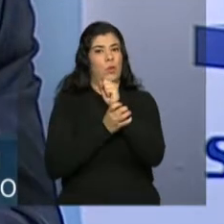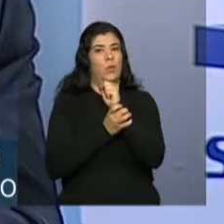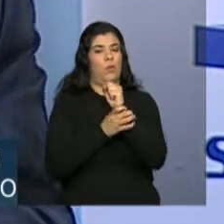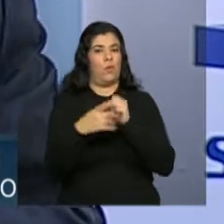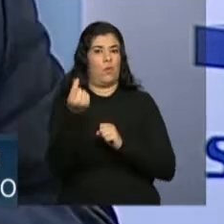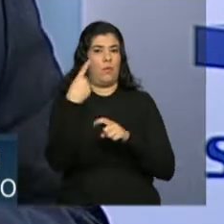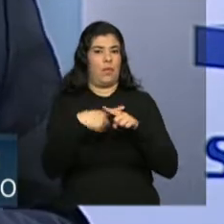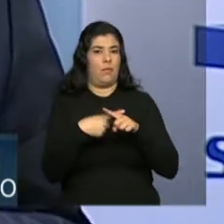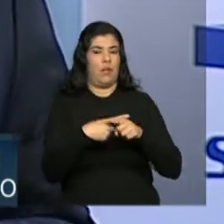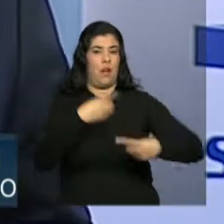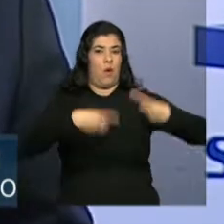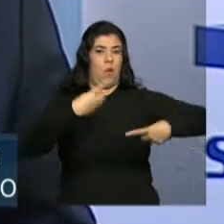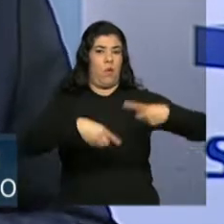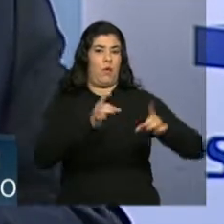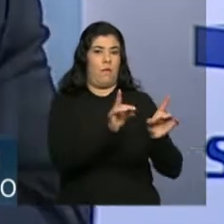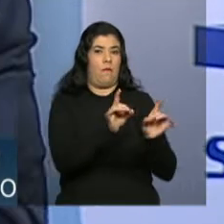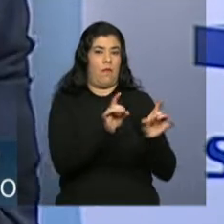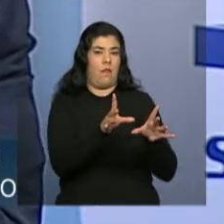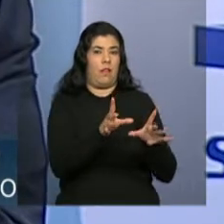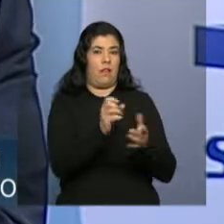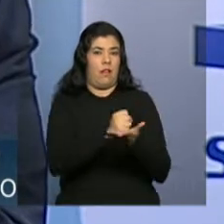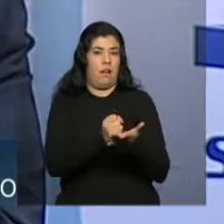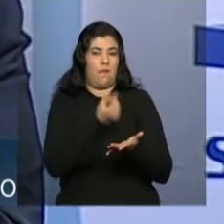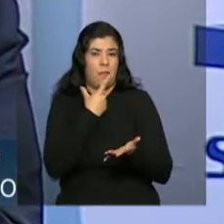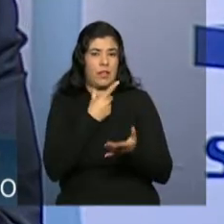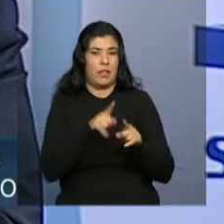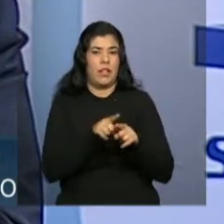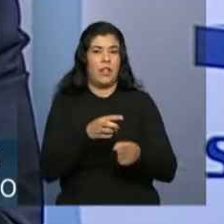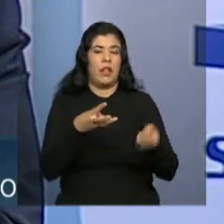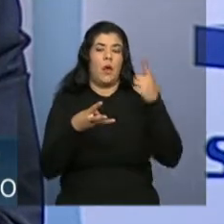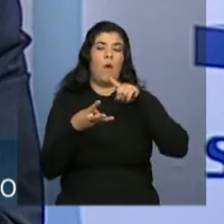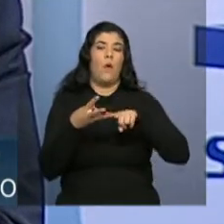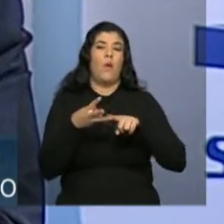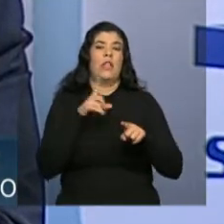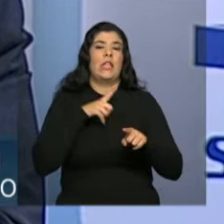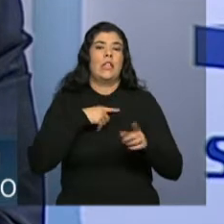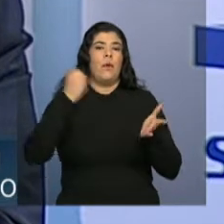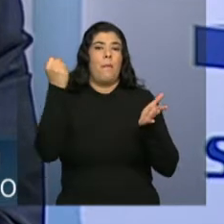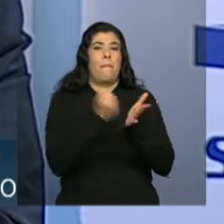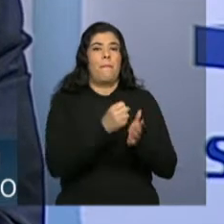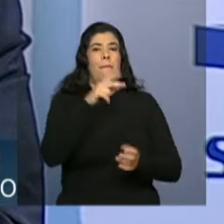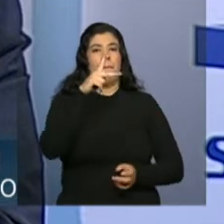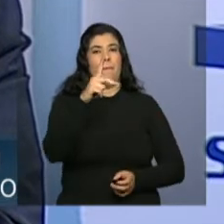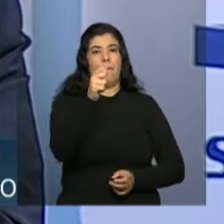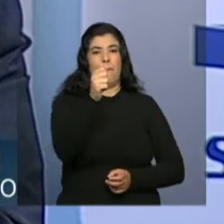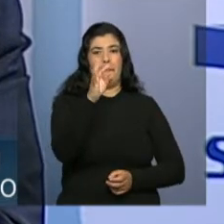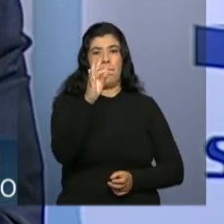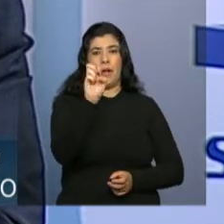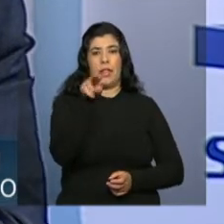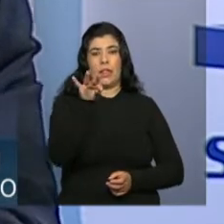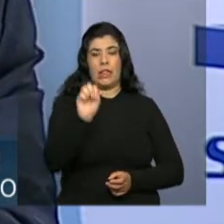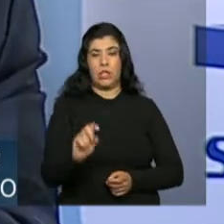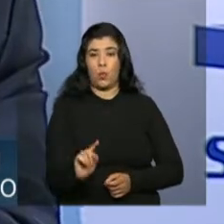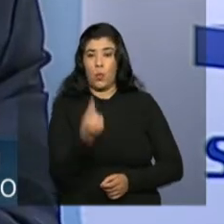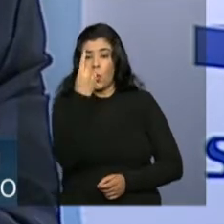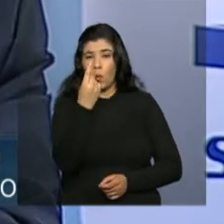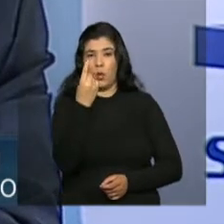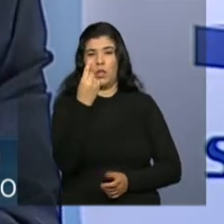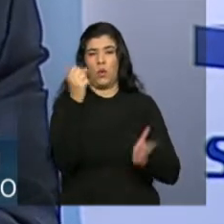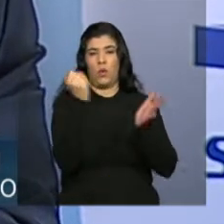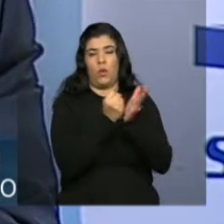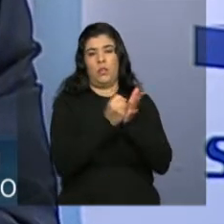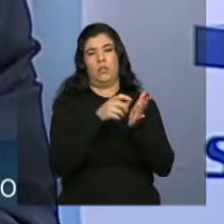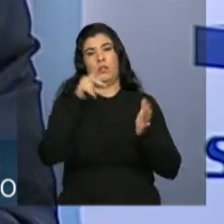quem regula já na outra ponta o medicamento que é patenteado e tem uma única é o único fabricante no país se você